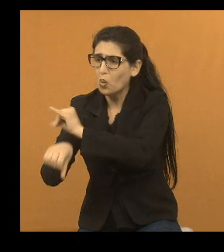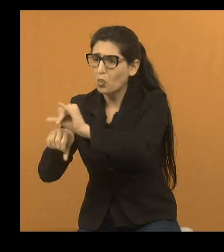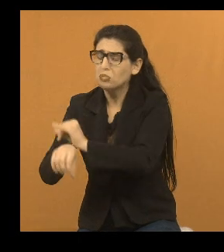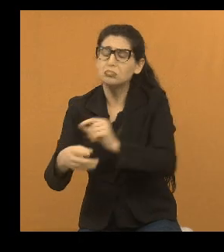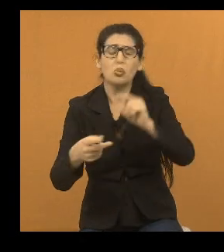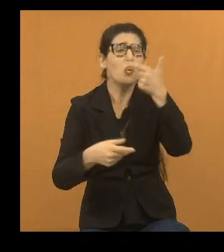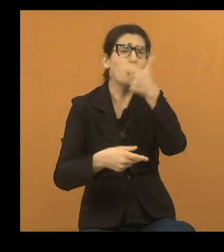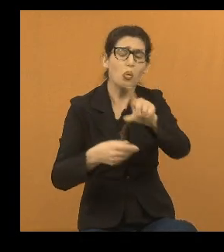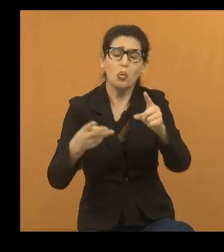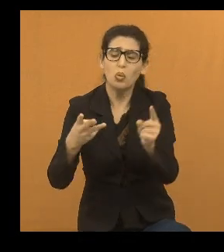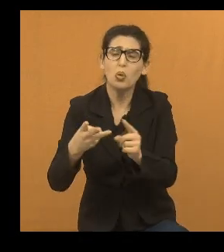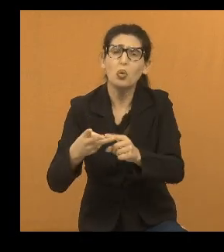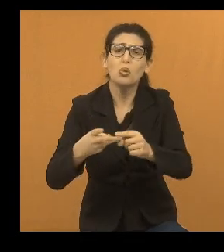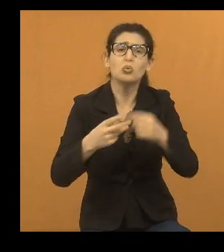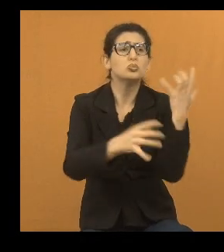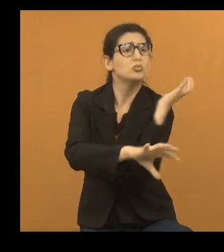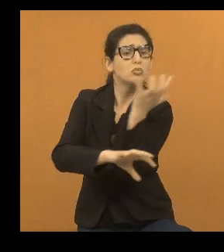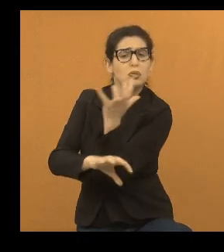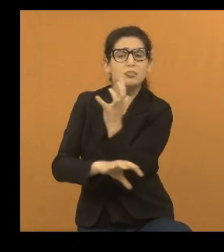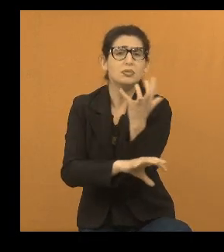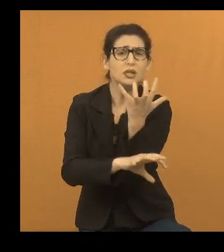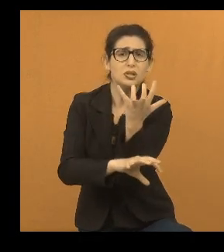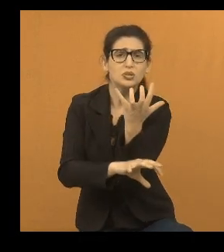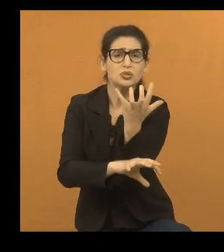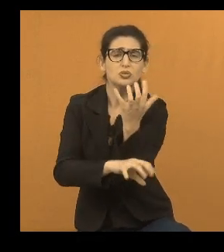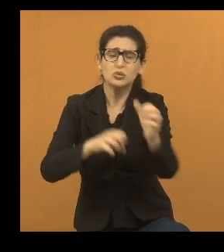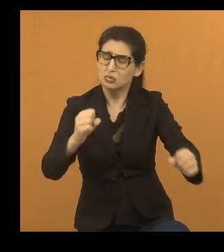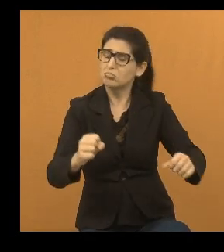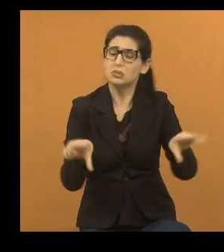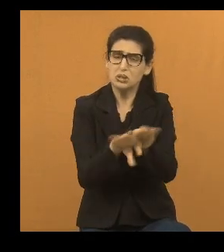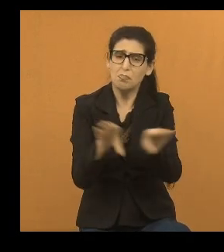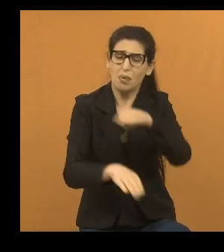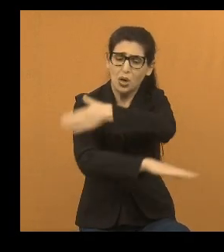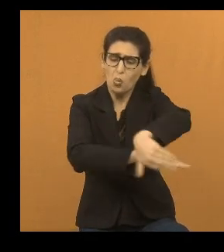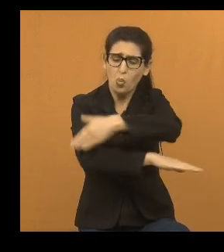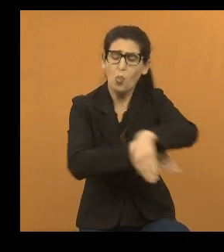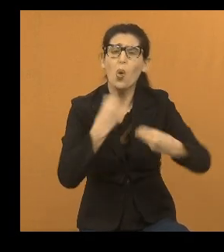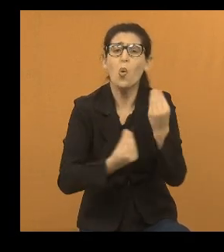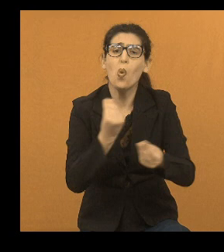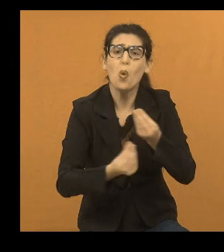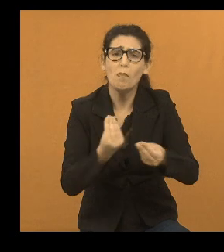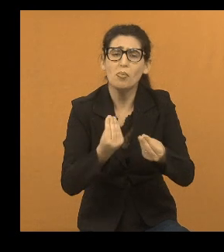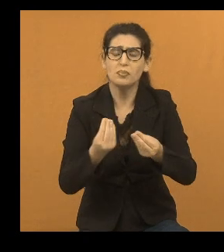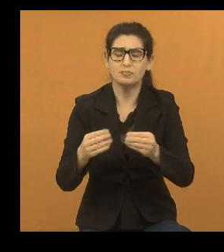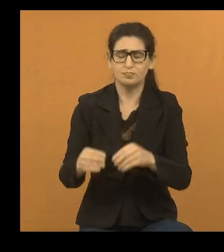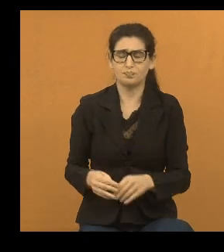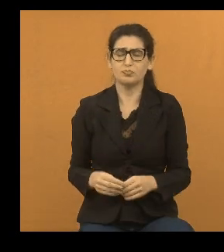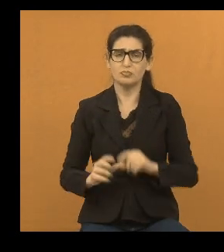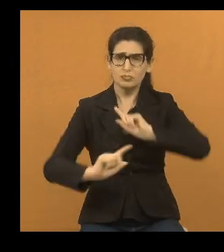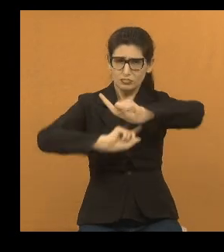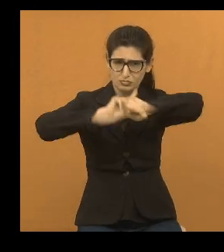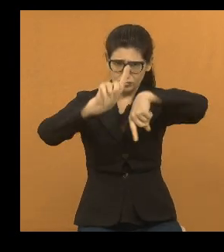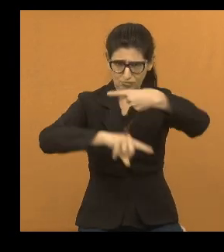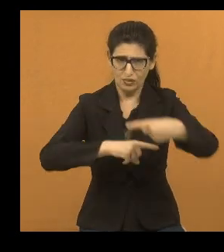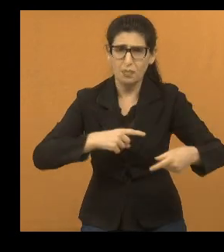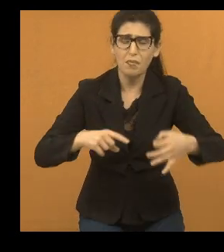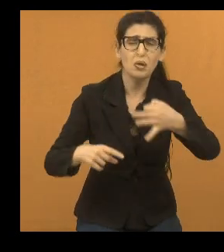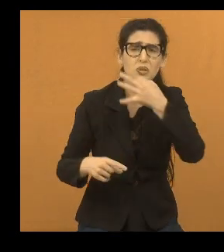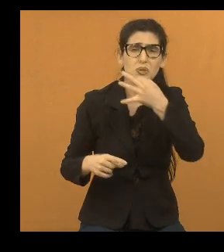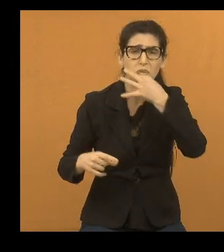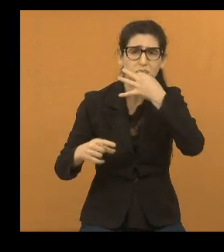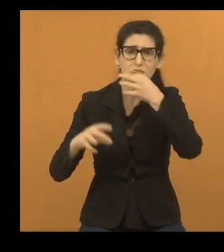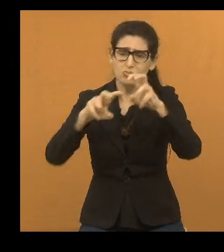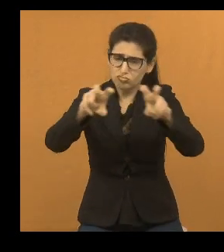meio ambiente. Próximo. E aí, por fim, chegamos na terceira fase, que são as audiências